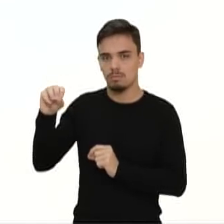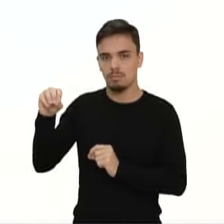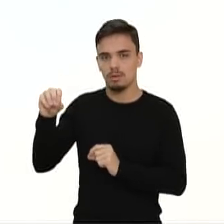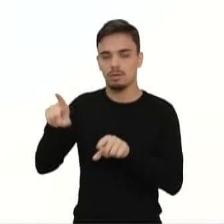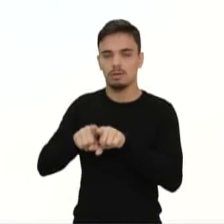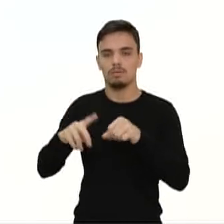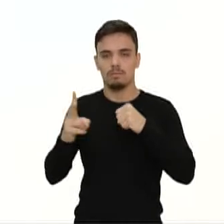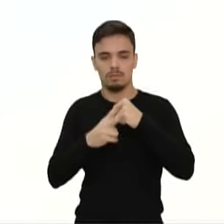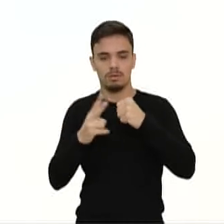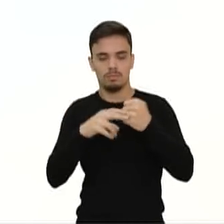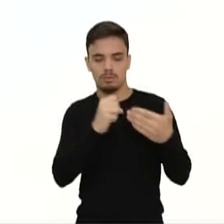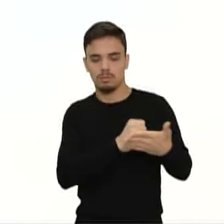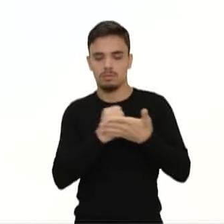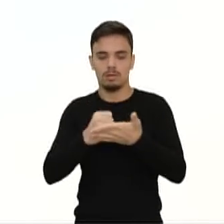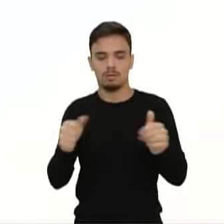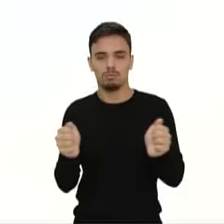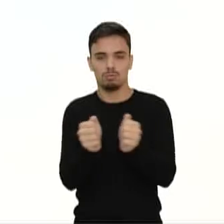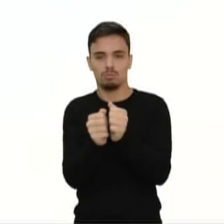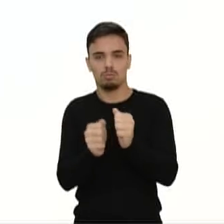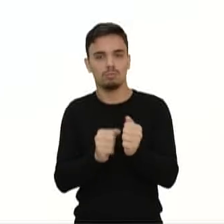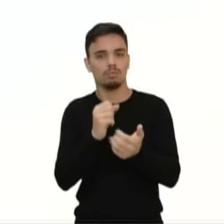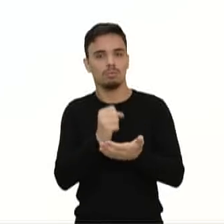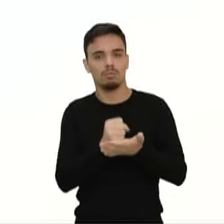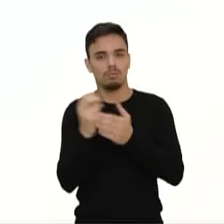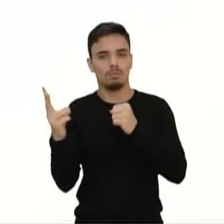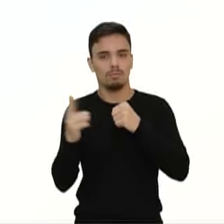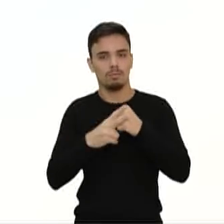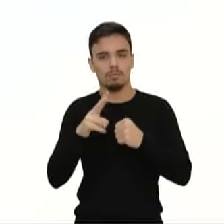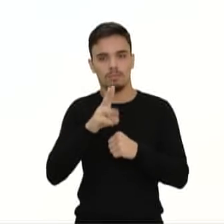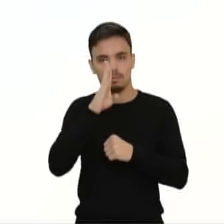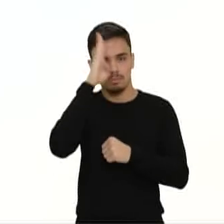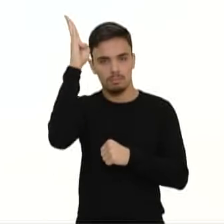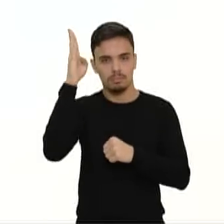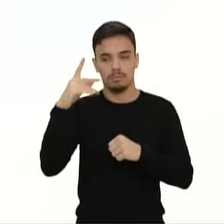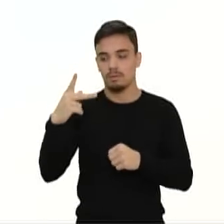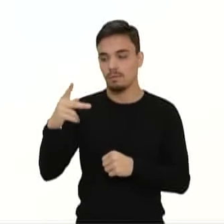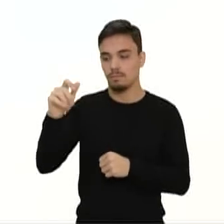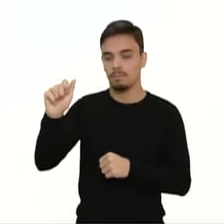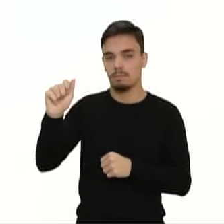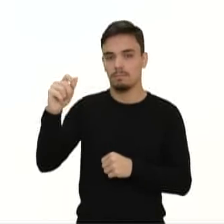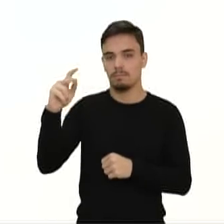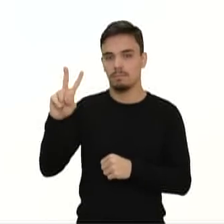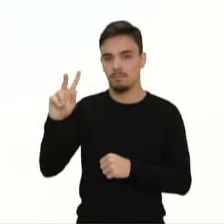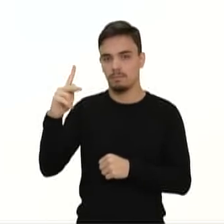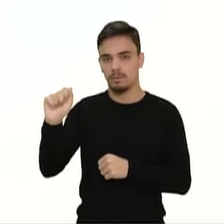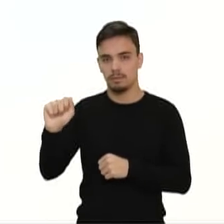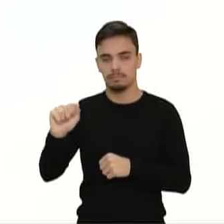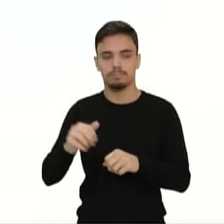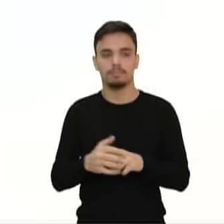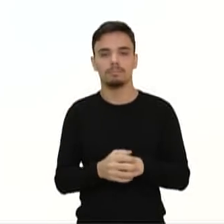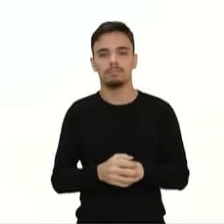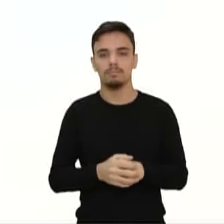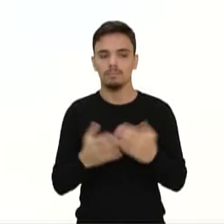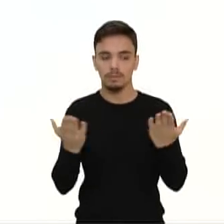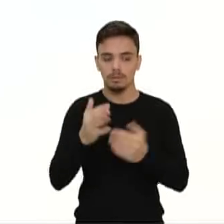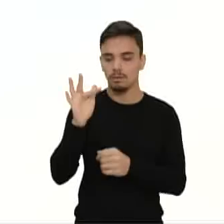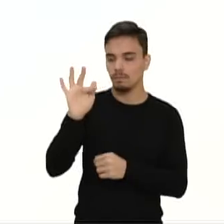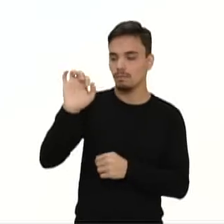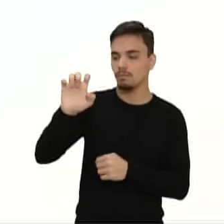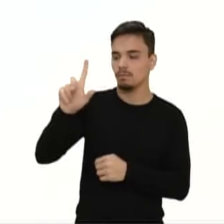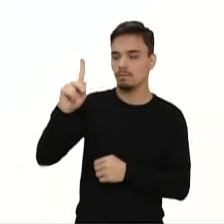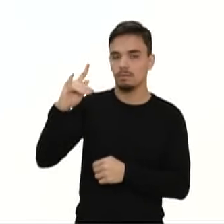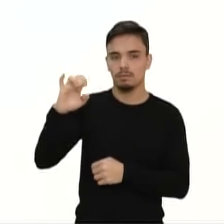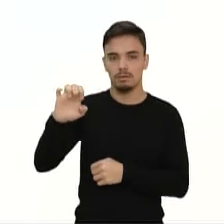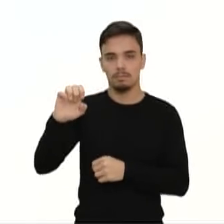no particípio. Então, VPA, voz passiva analítica. Felipe plantou uma